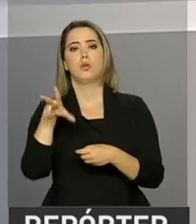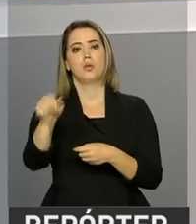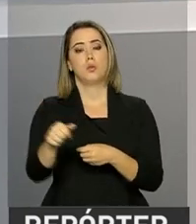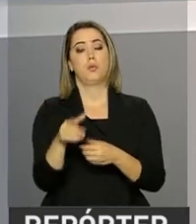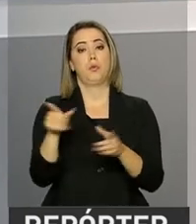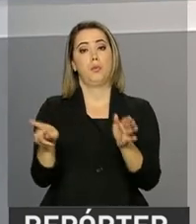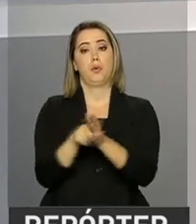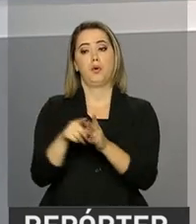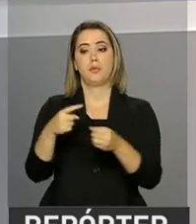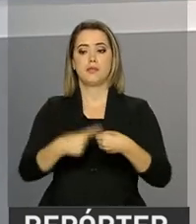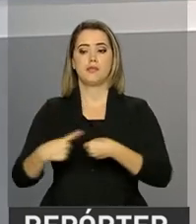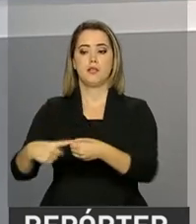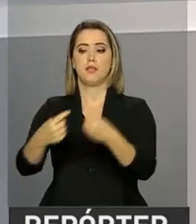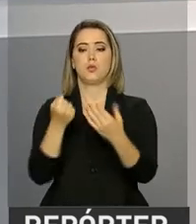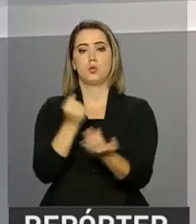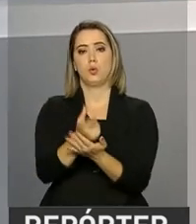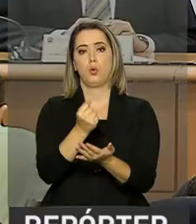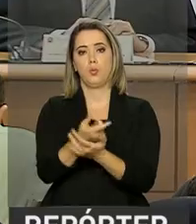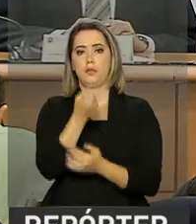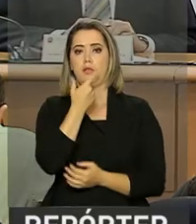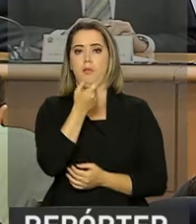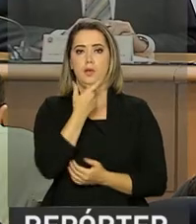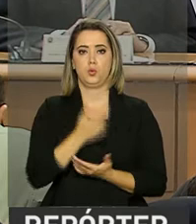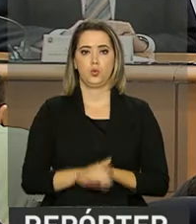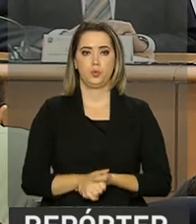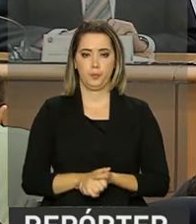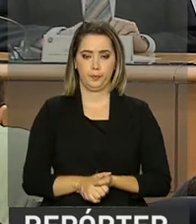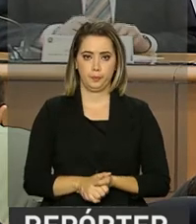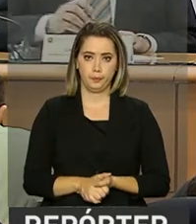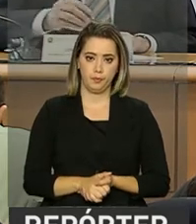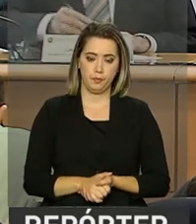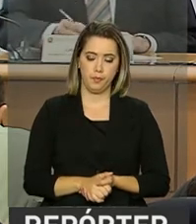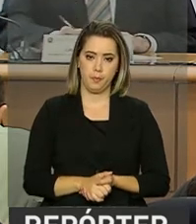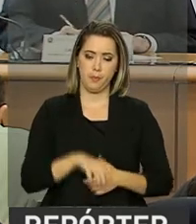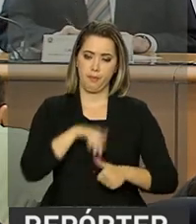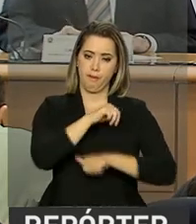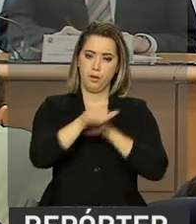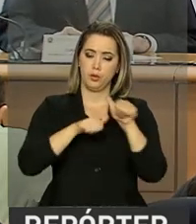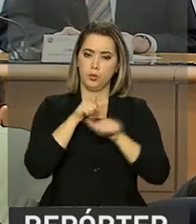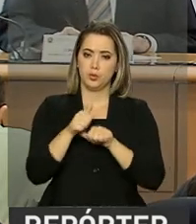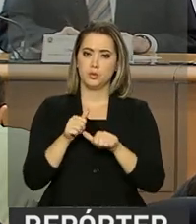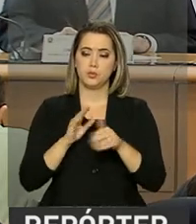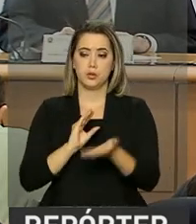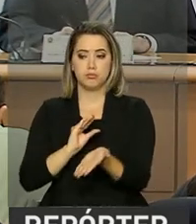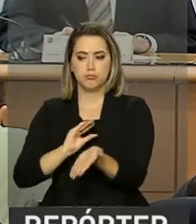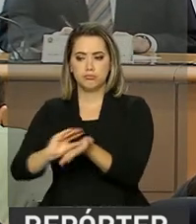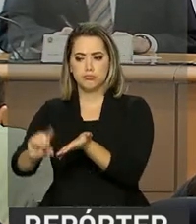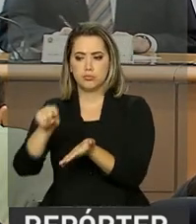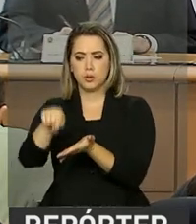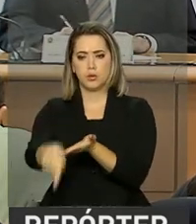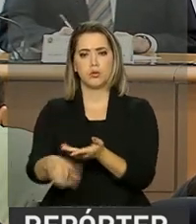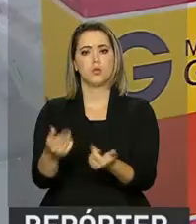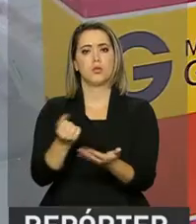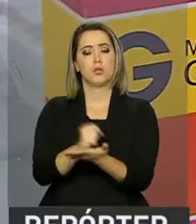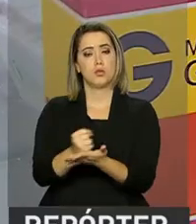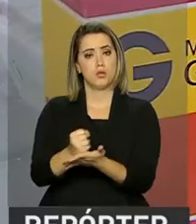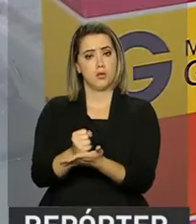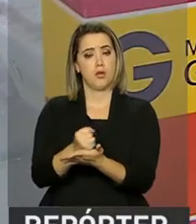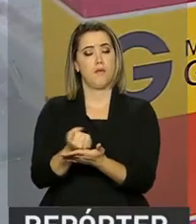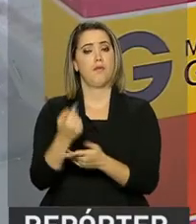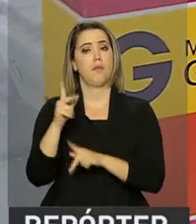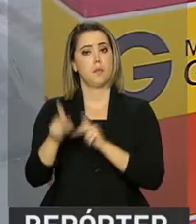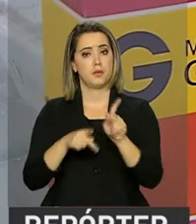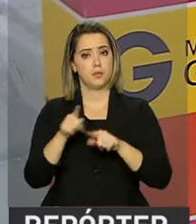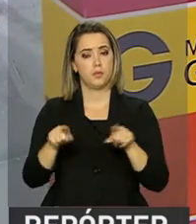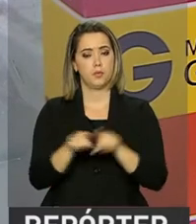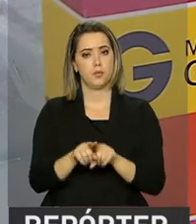para a população com as mudanças no repasse de verbas para o farmácia popular estados